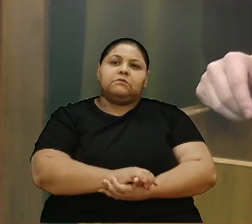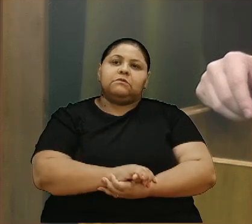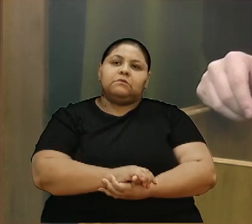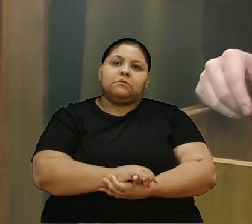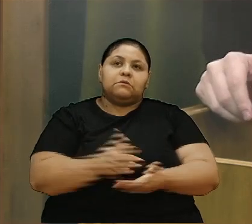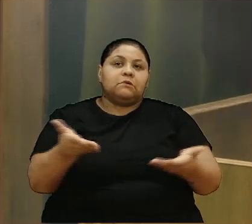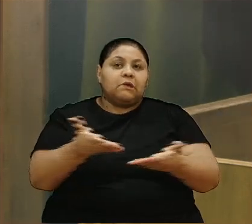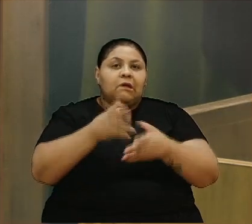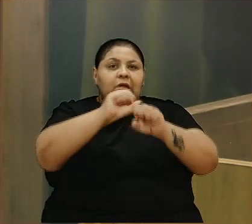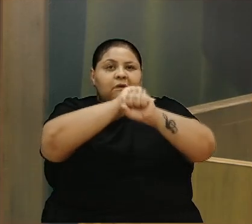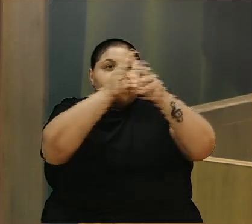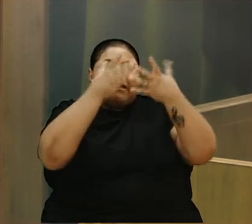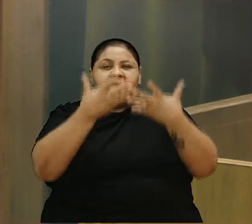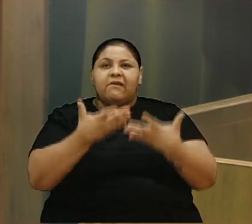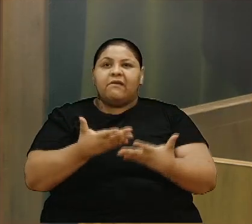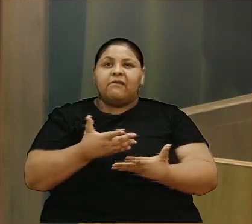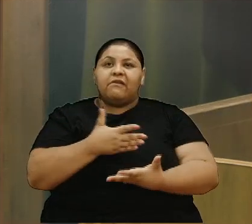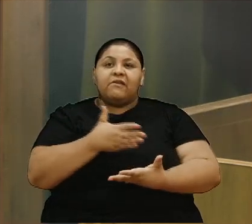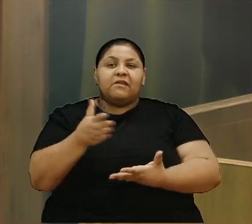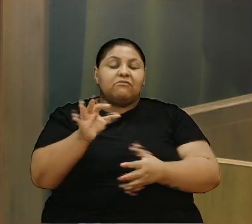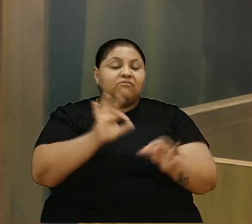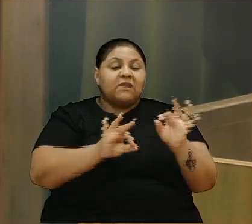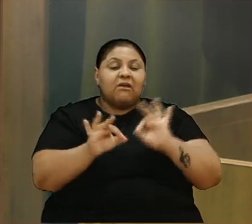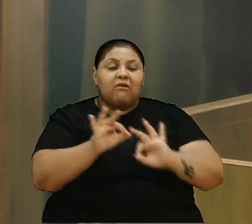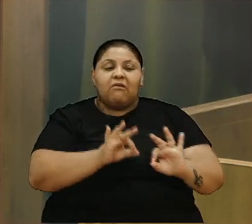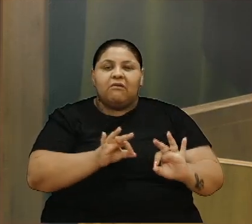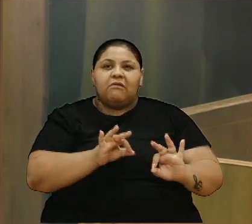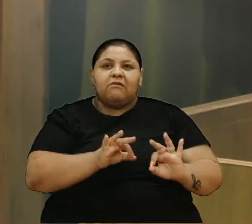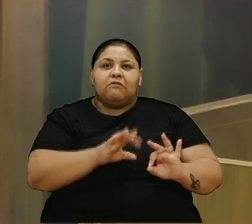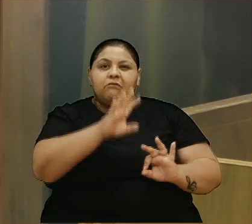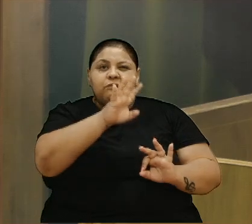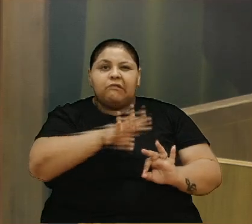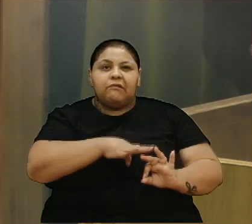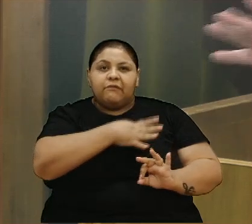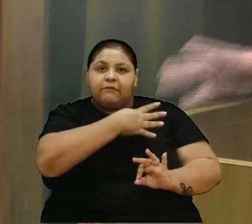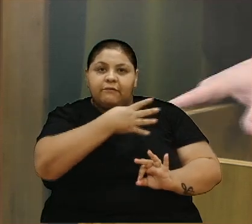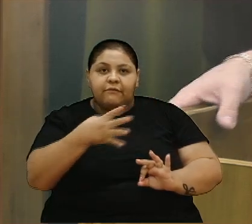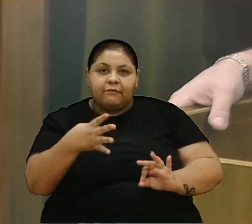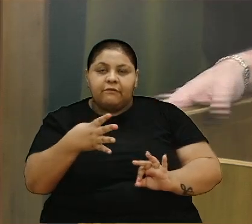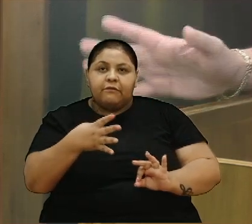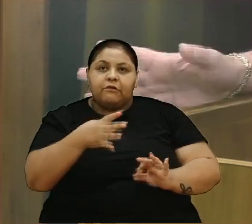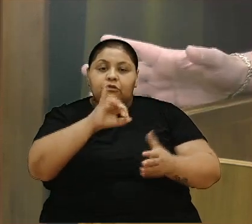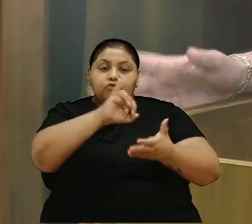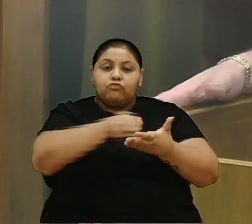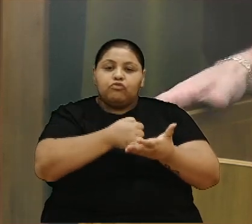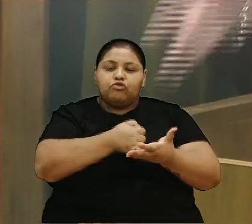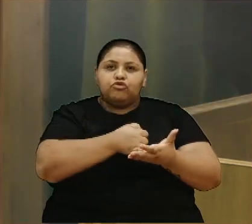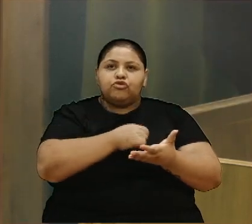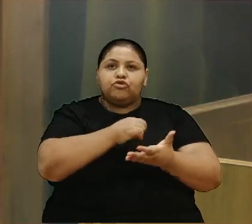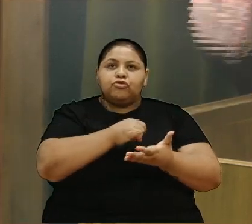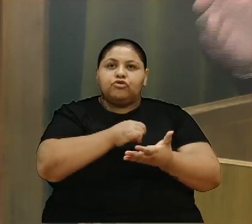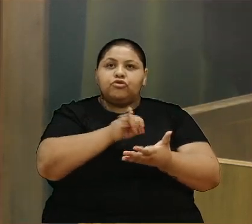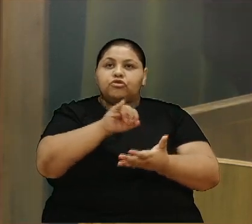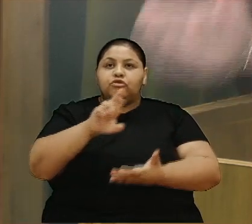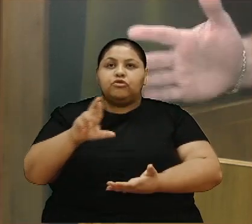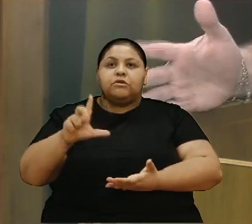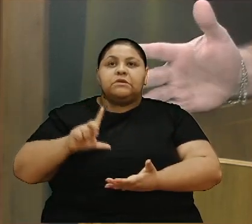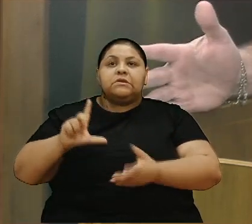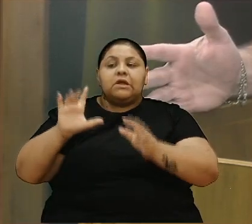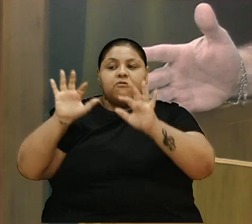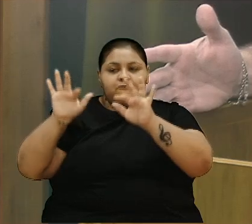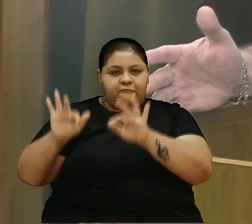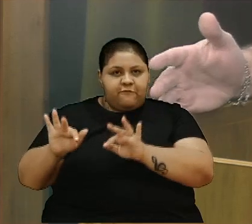fique claro, não se há ajuste da tabela do imposto de renda. Não há. Há uma